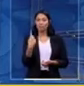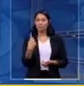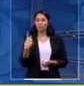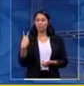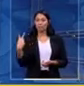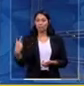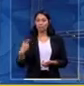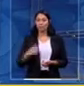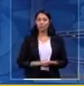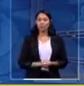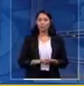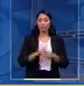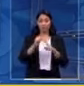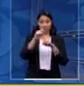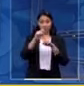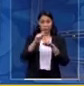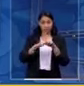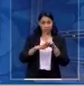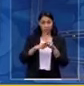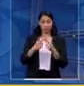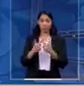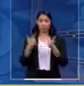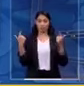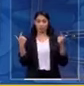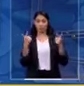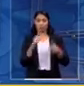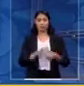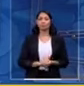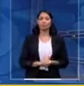12. Portanto, o mês da sorte é